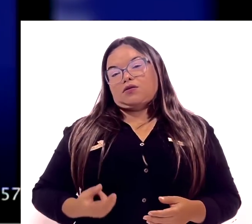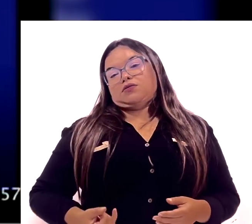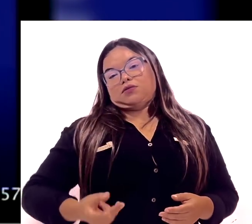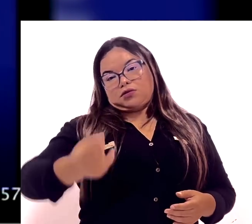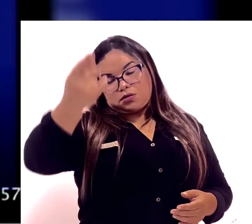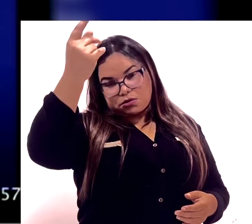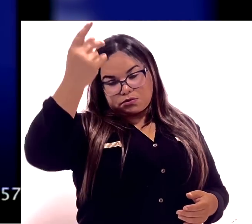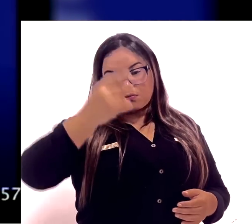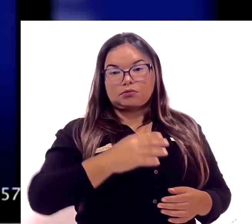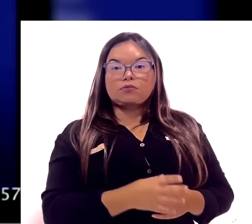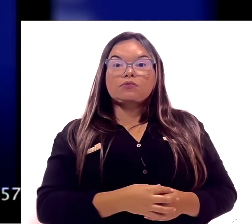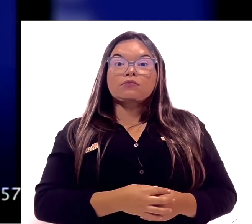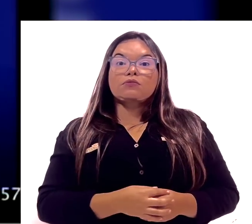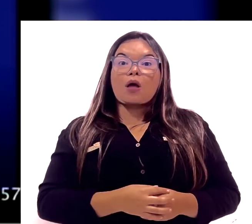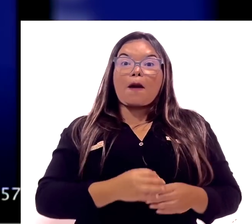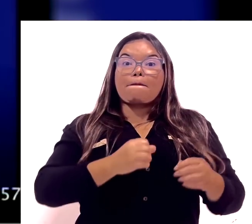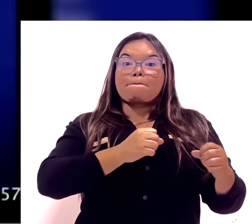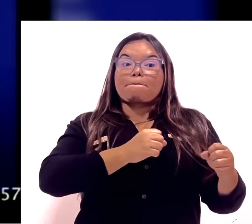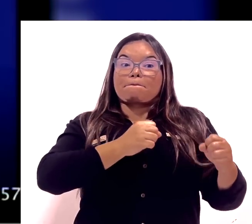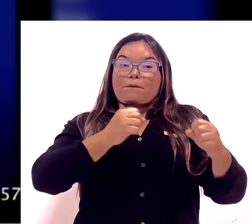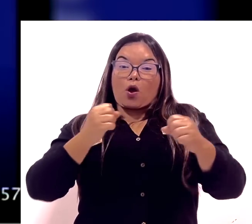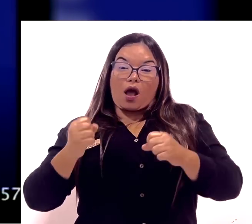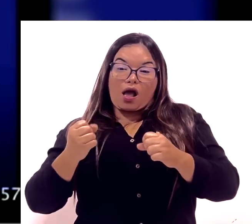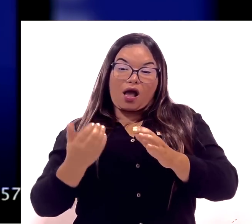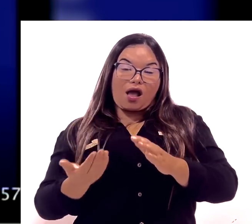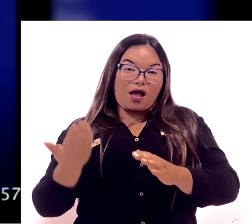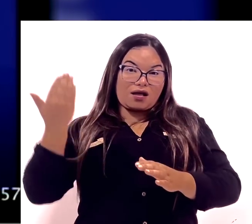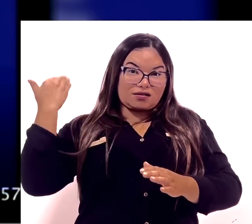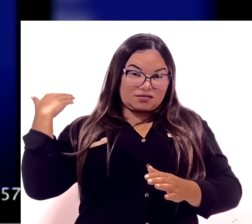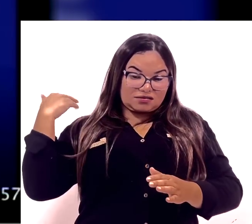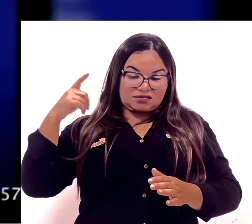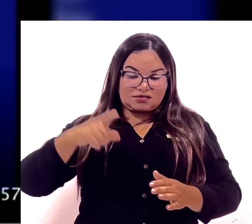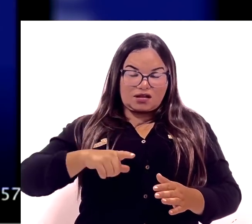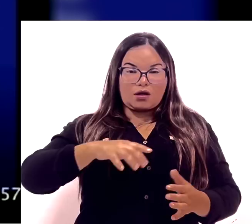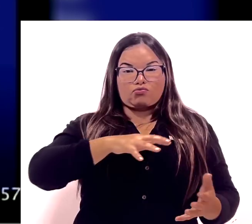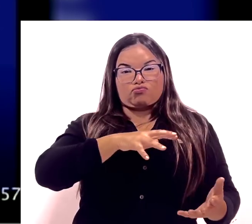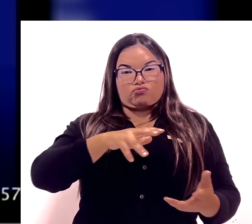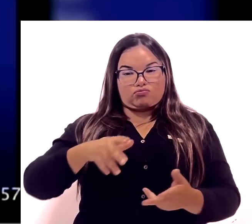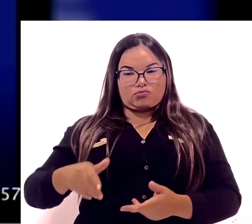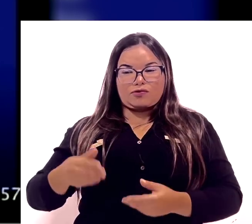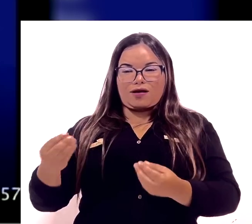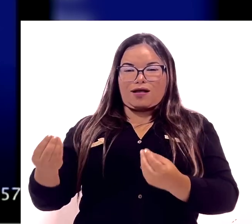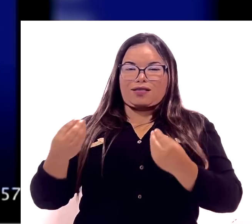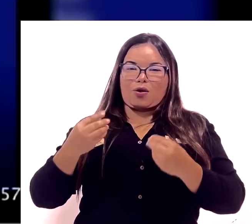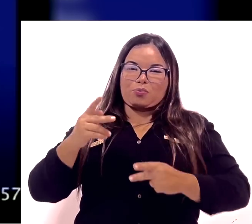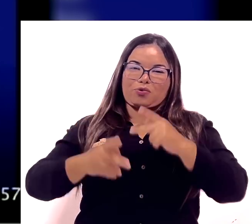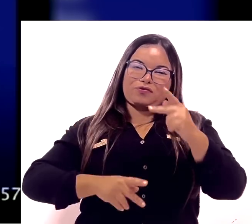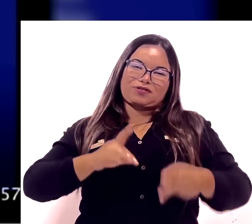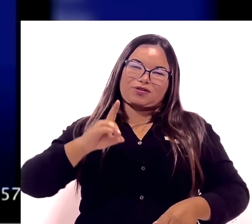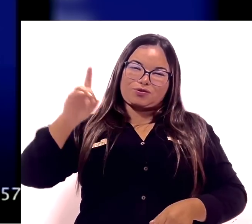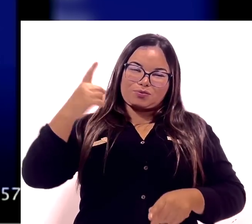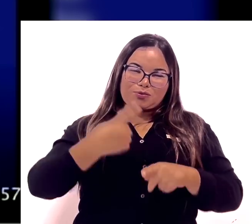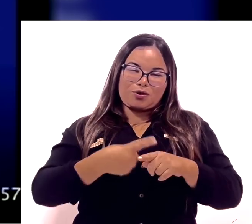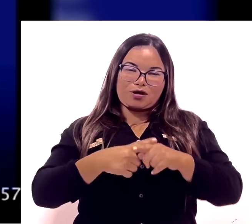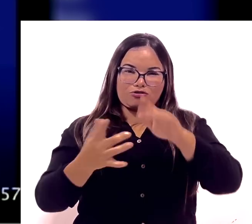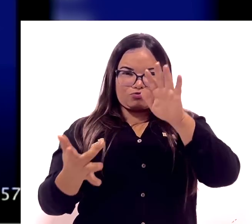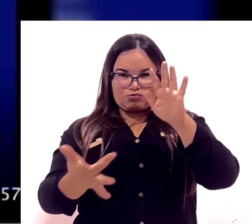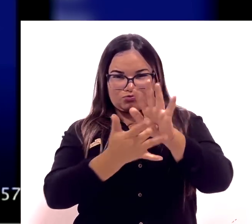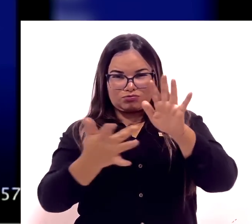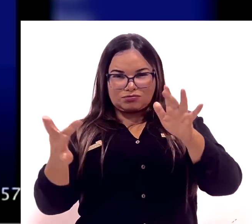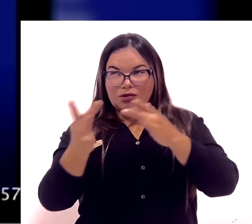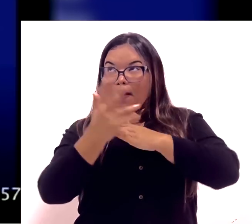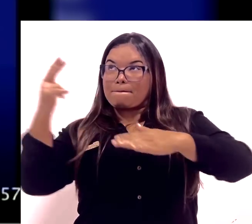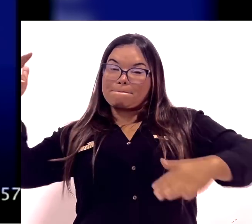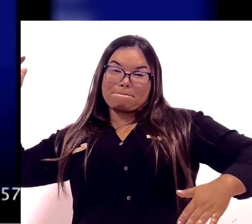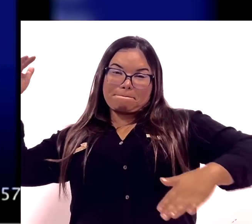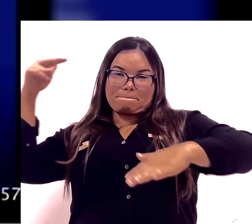e a grandeza dos reinos que há debaixo do céu serão entregues nas mãos dos santos, pois o Filho do Homem vai vir na glória do seu Pai com os